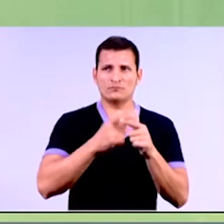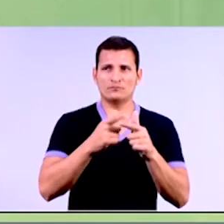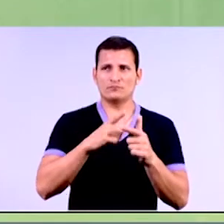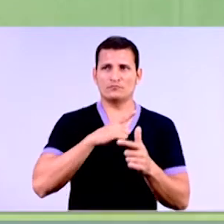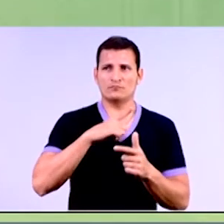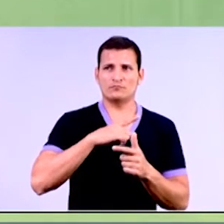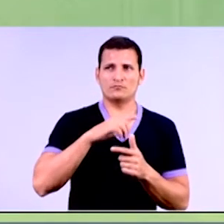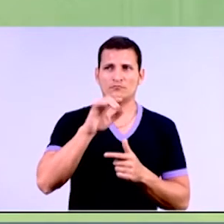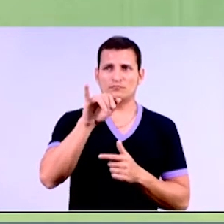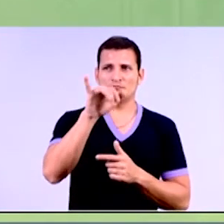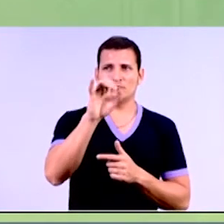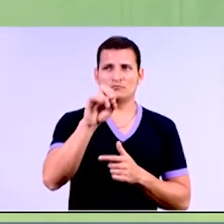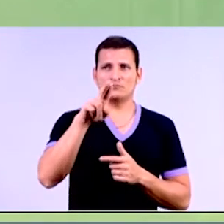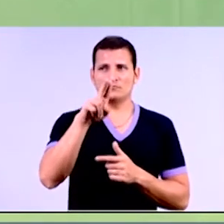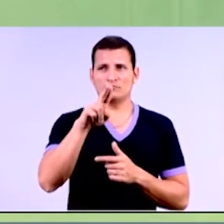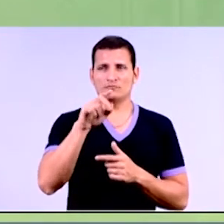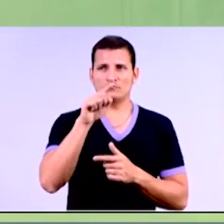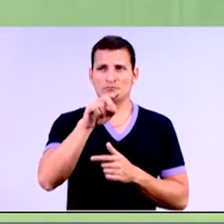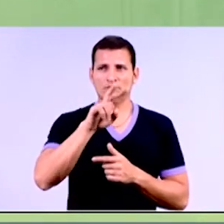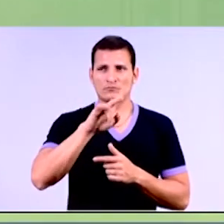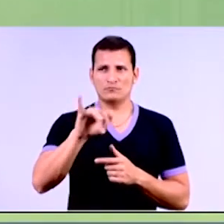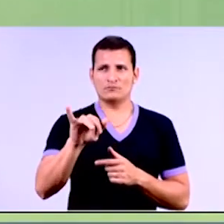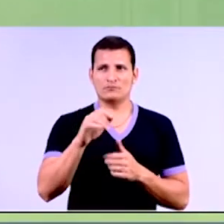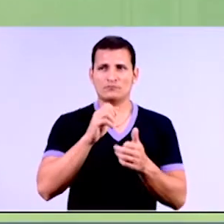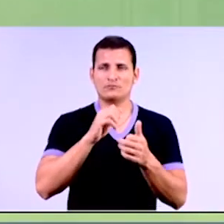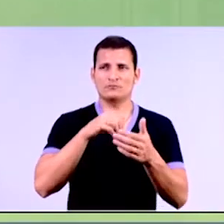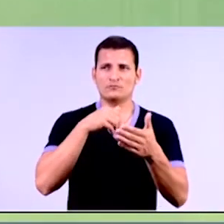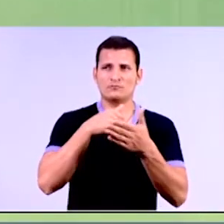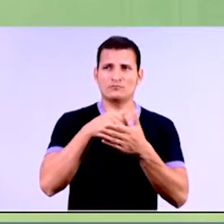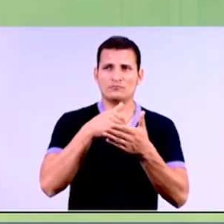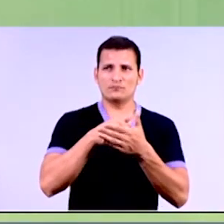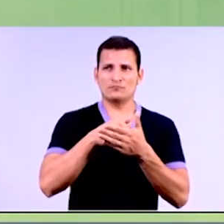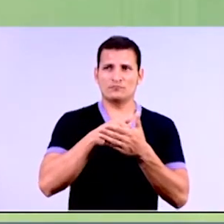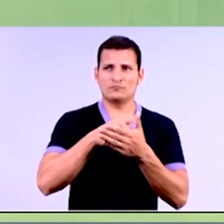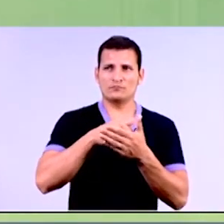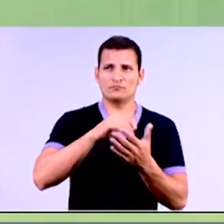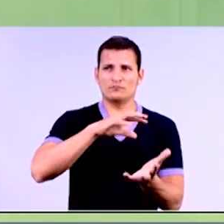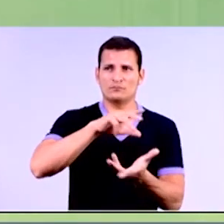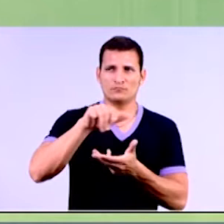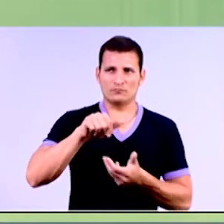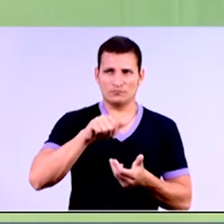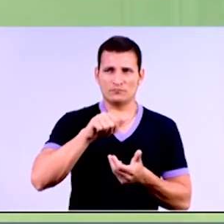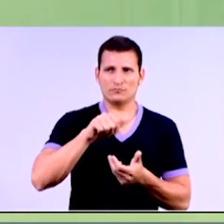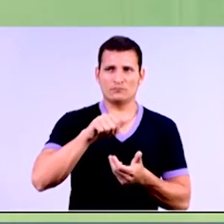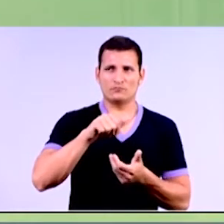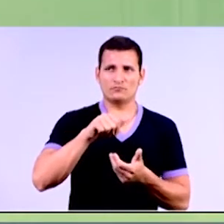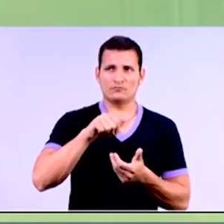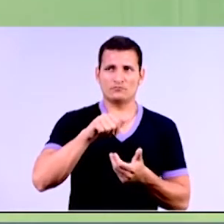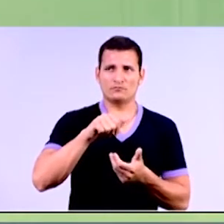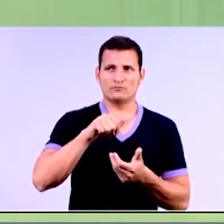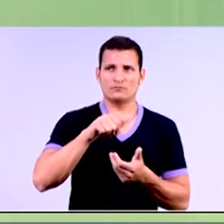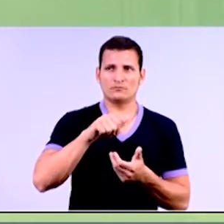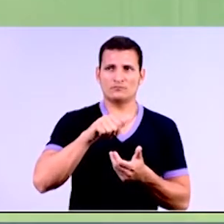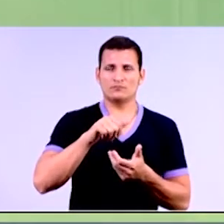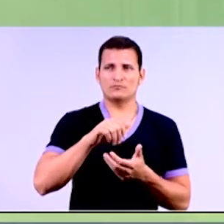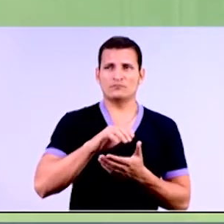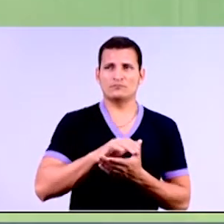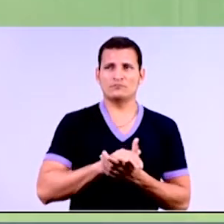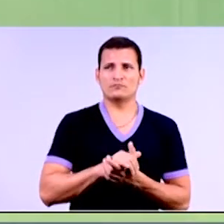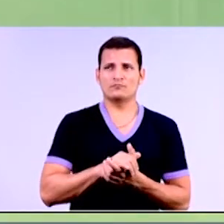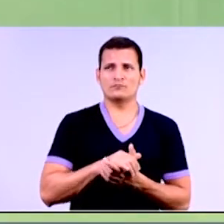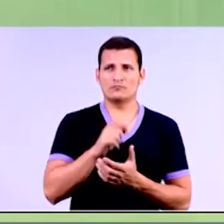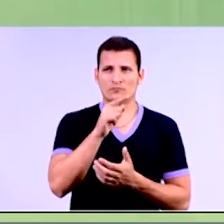sujeito you. Você vai à Copa, né? A Copa Mundial. Do you go to the World